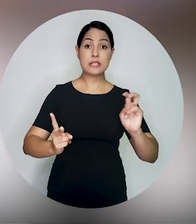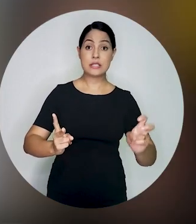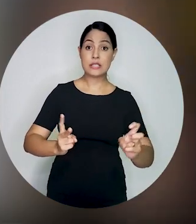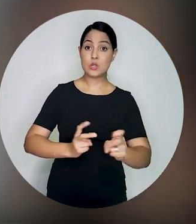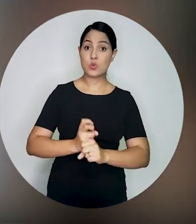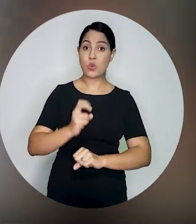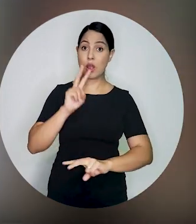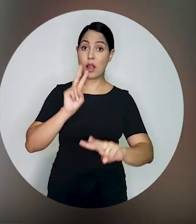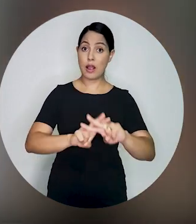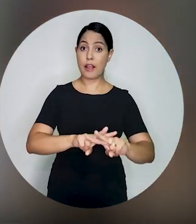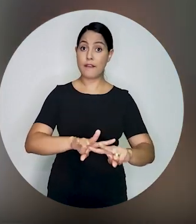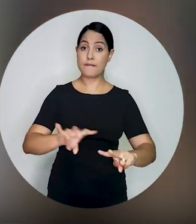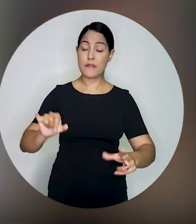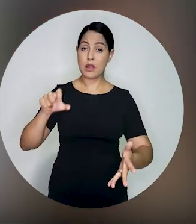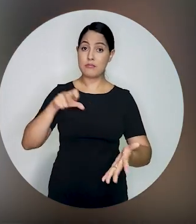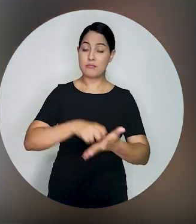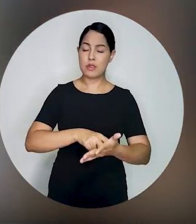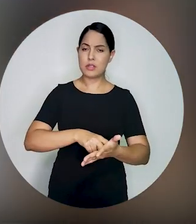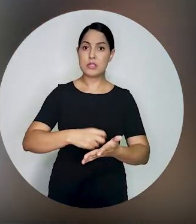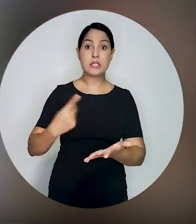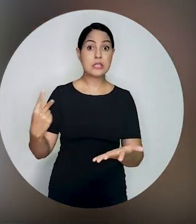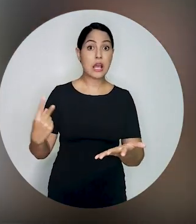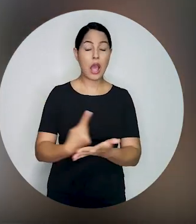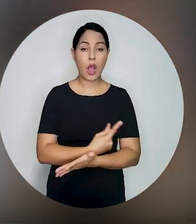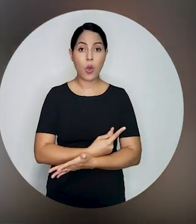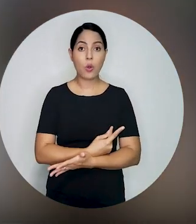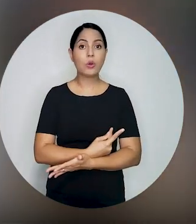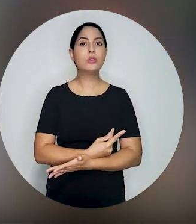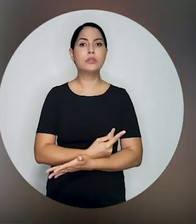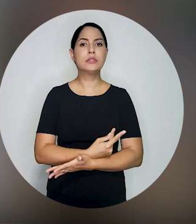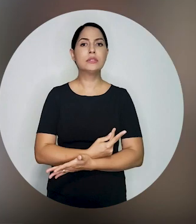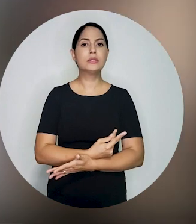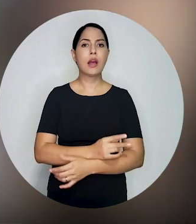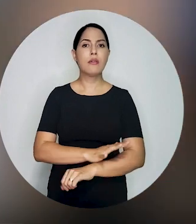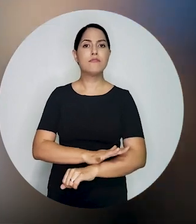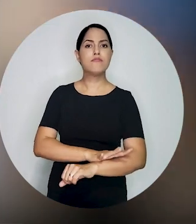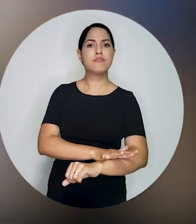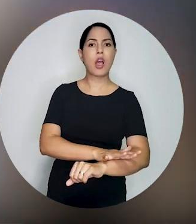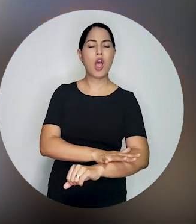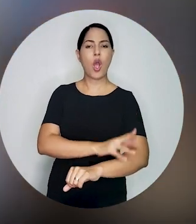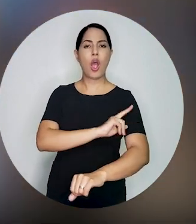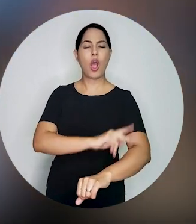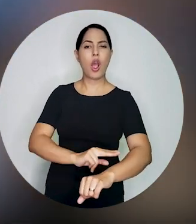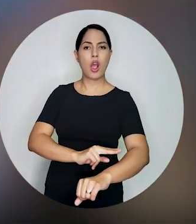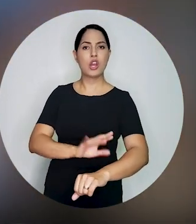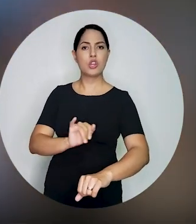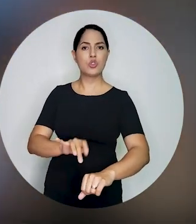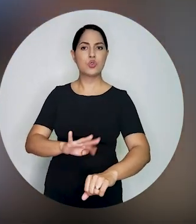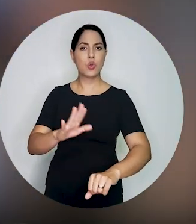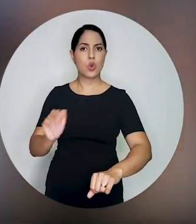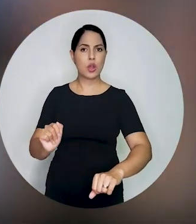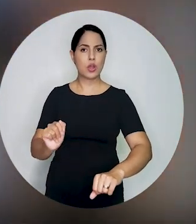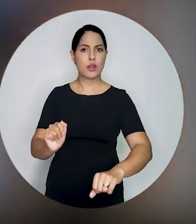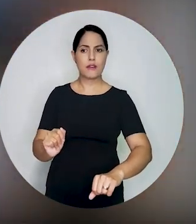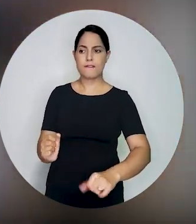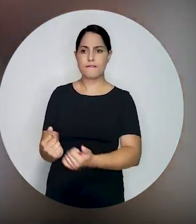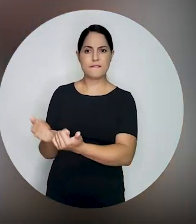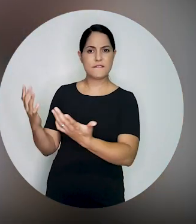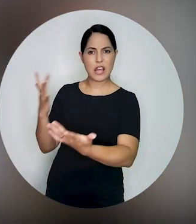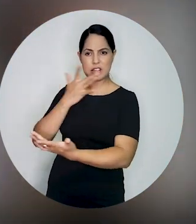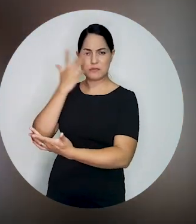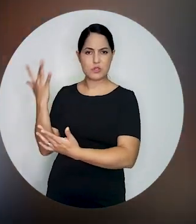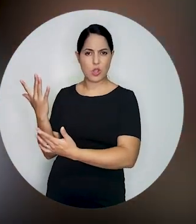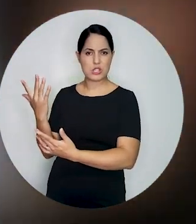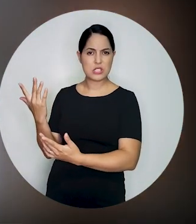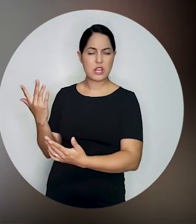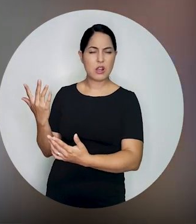prisão. Outra novidade é que a pena pode ser dobrada se o crime de injúria racial for cometido por mais de uma pessoa. O